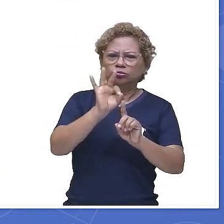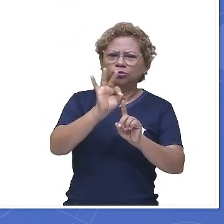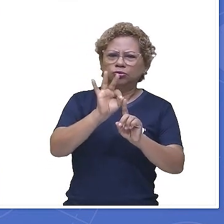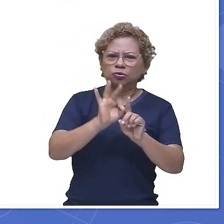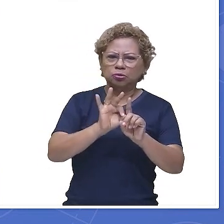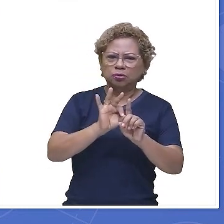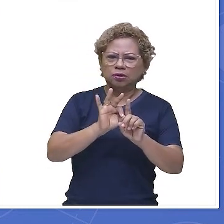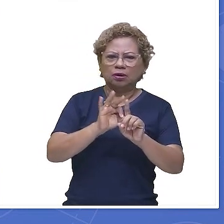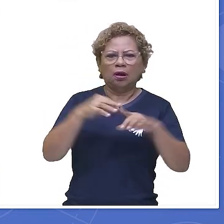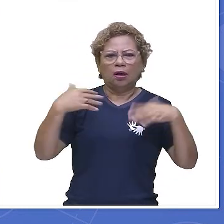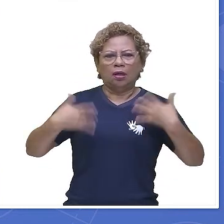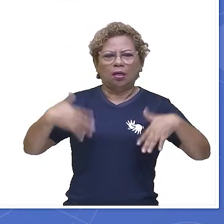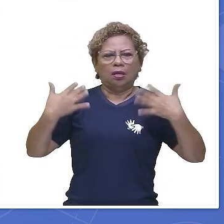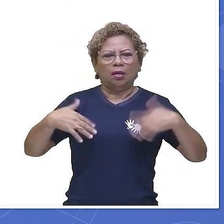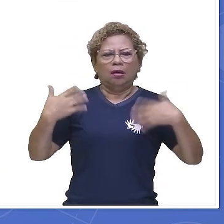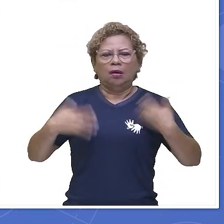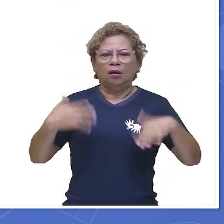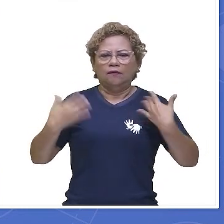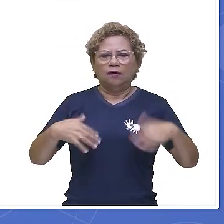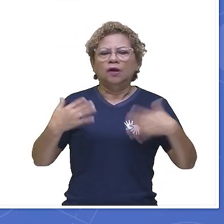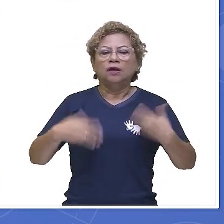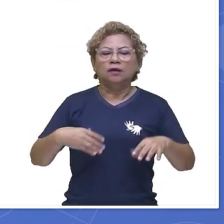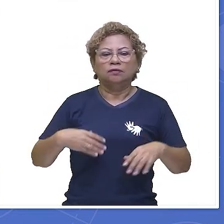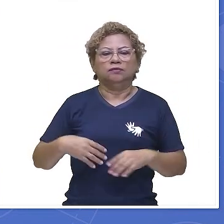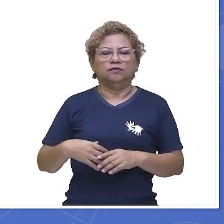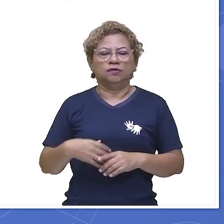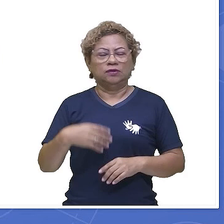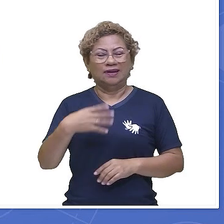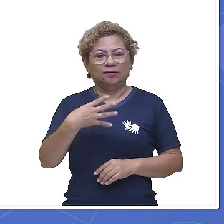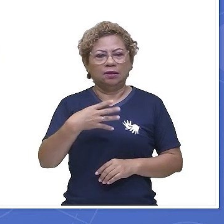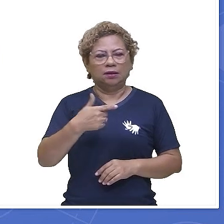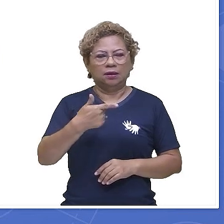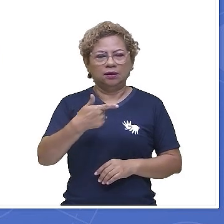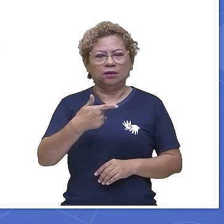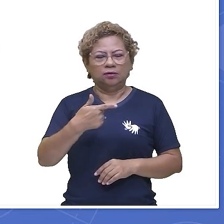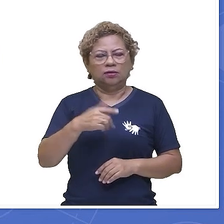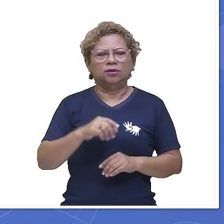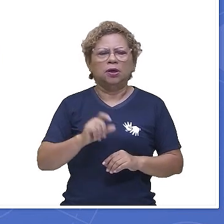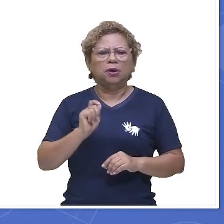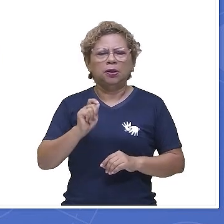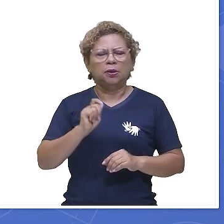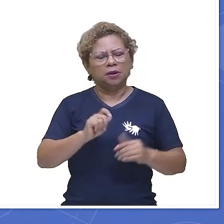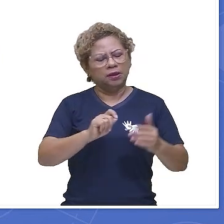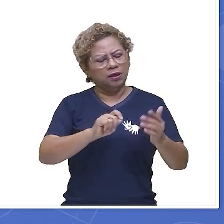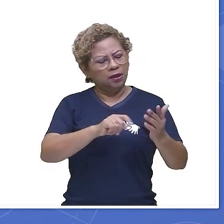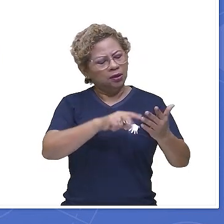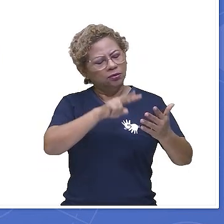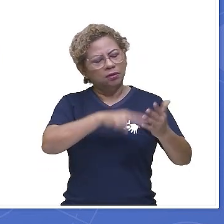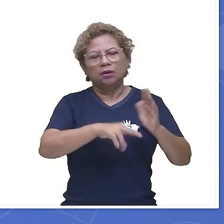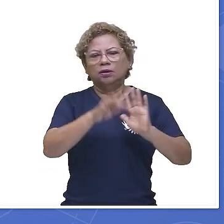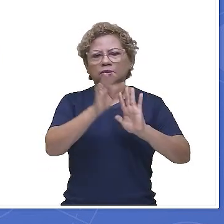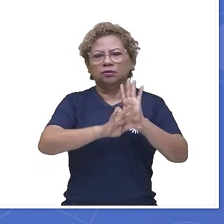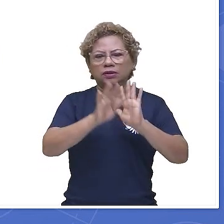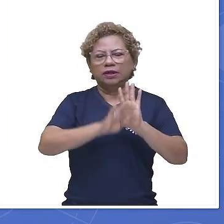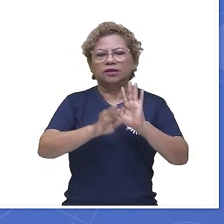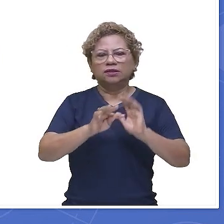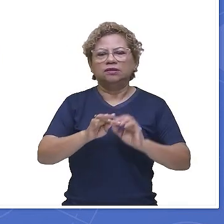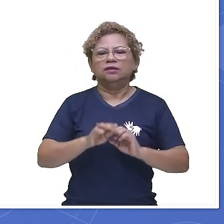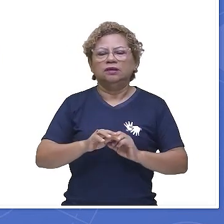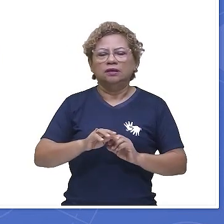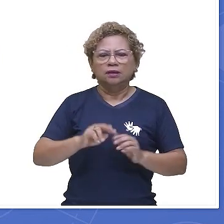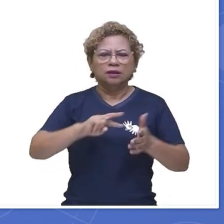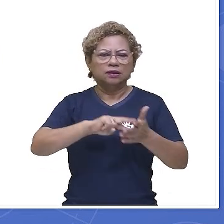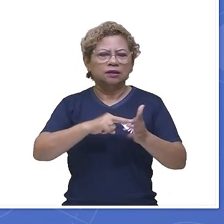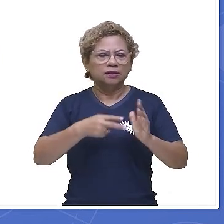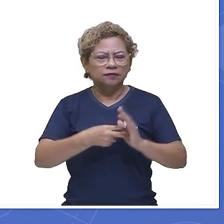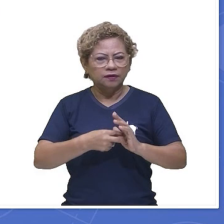quilos durante o percurso. Então aí, o que tem no texto relacionado com grandezas? Tem essas